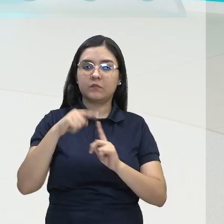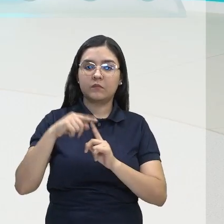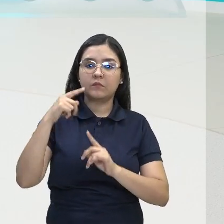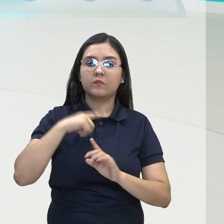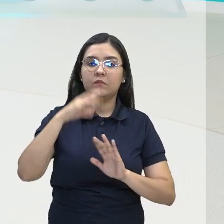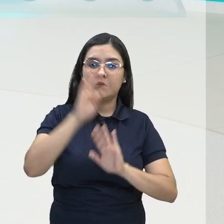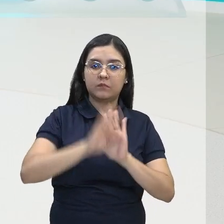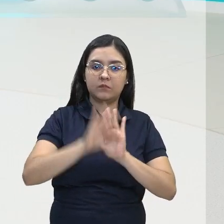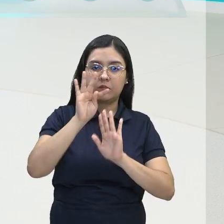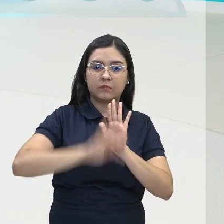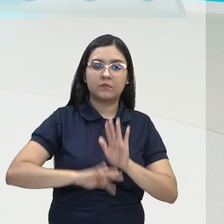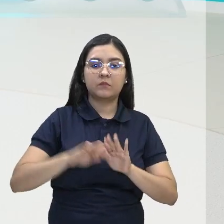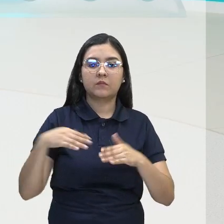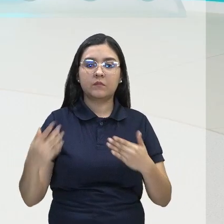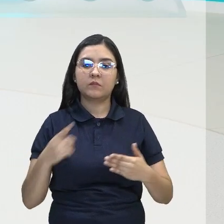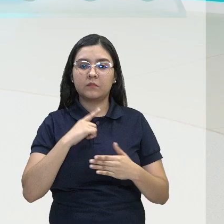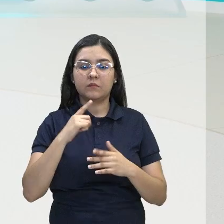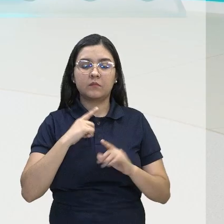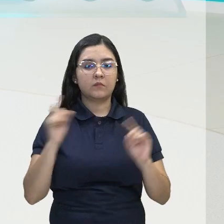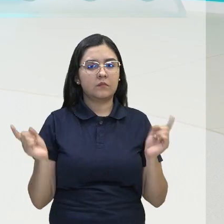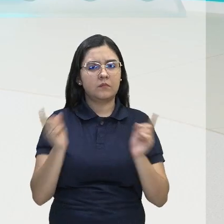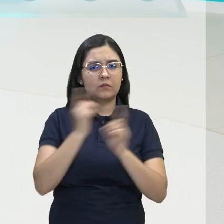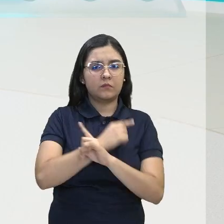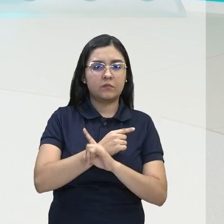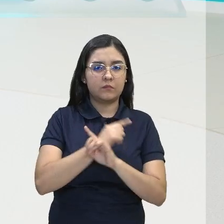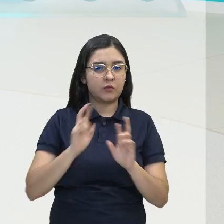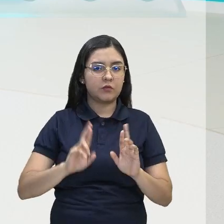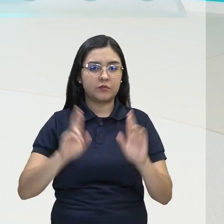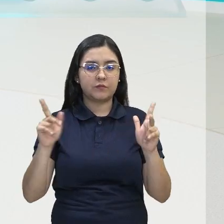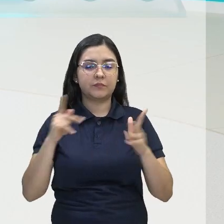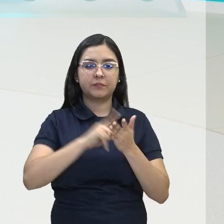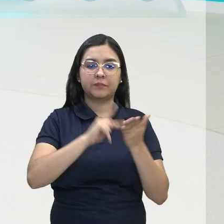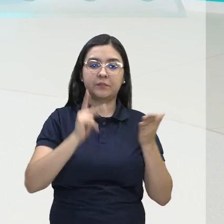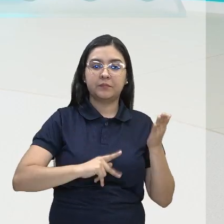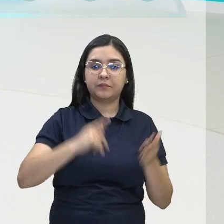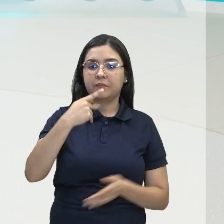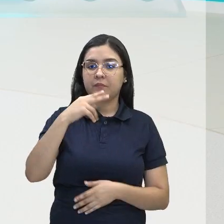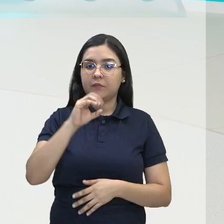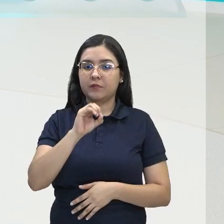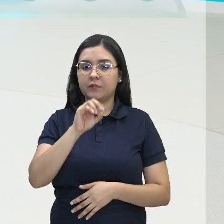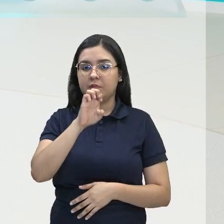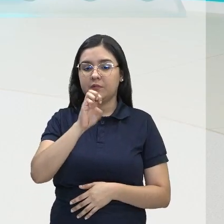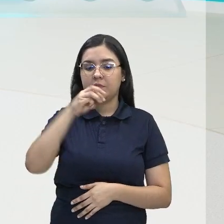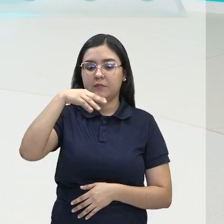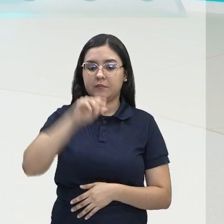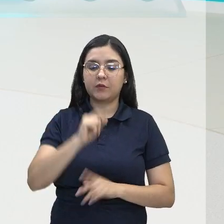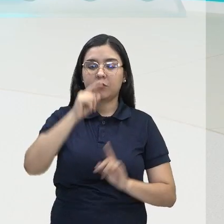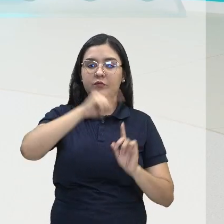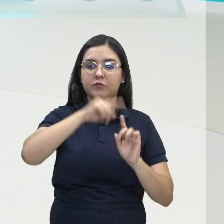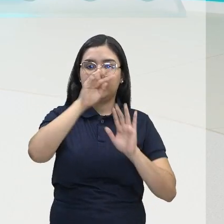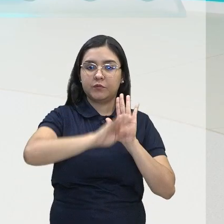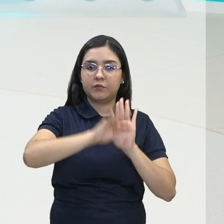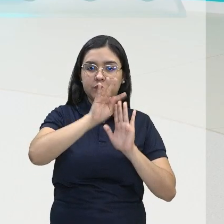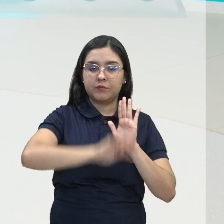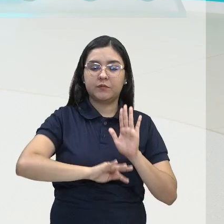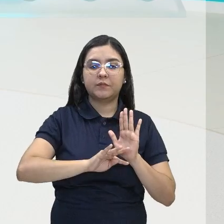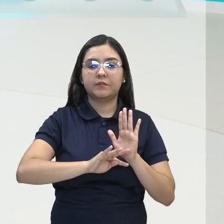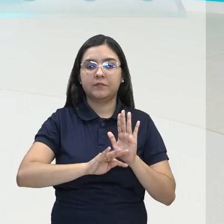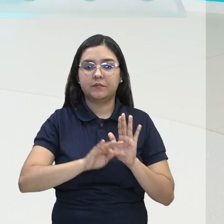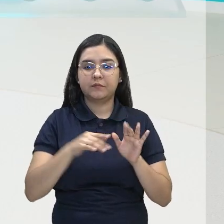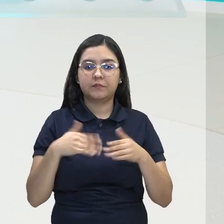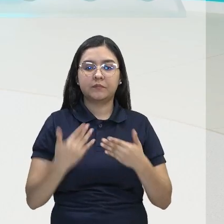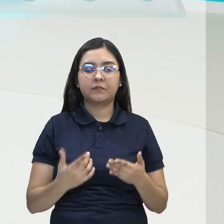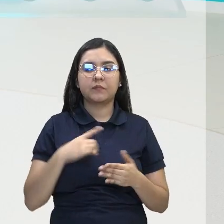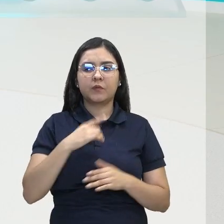eles estão em lados opostos. Quando eu estou falando de poema, né, é um tipo de texto, e todos aqueles outros com